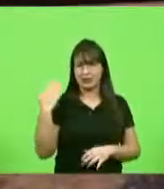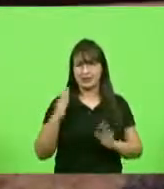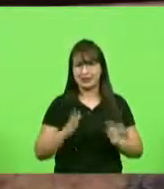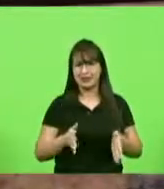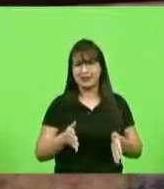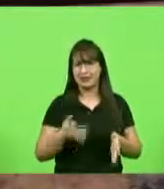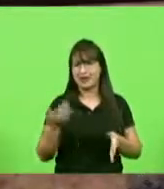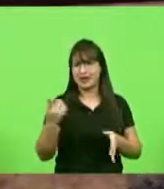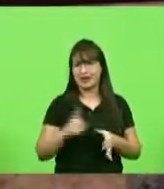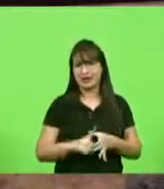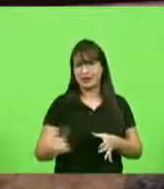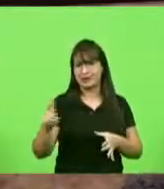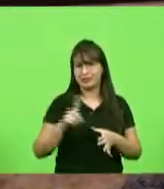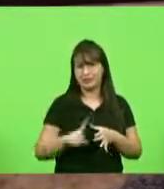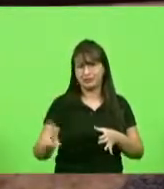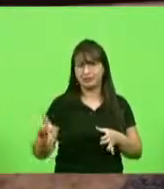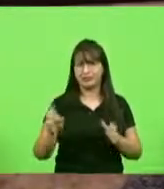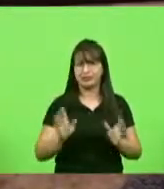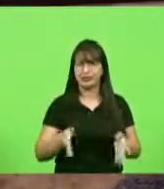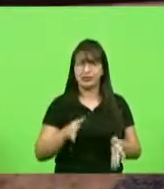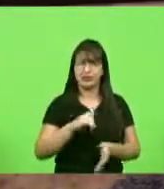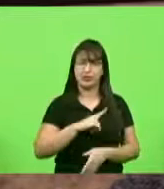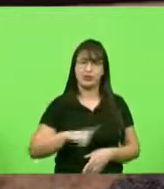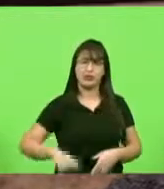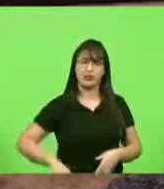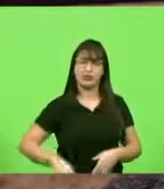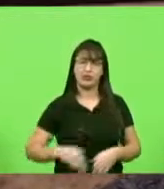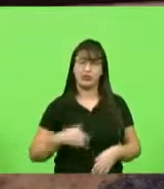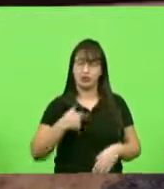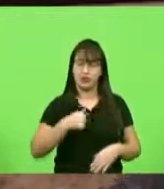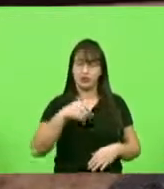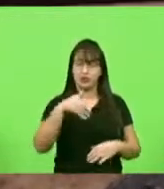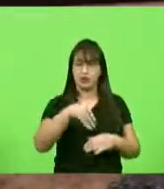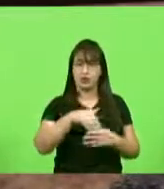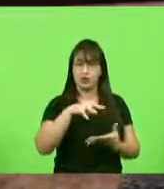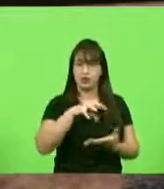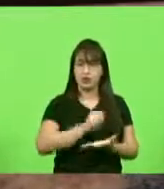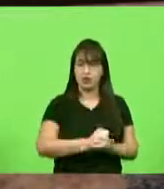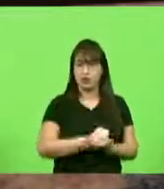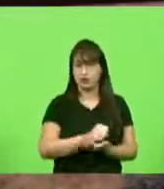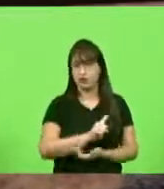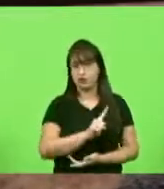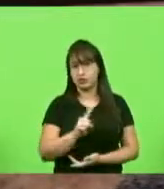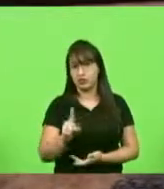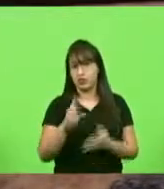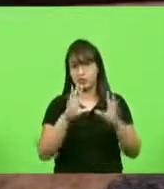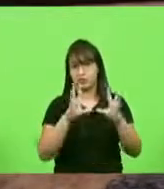pela porta dos fundos desse governo. Então, só vou deixar aqui já o meu registro não para todos eles.